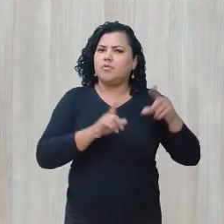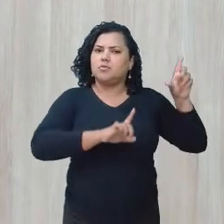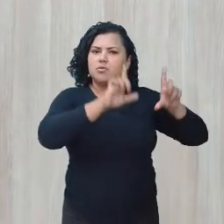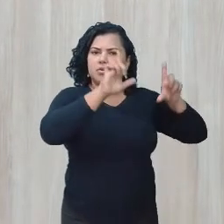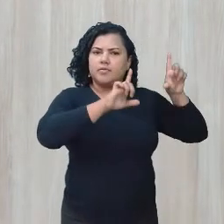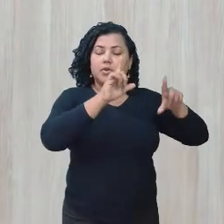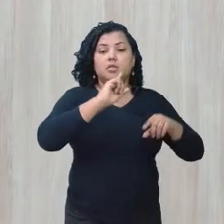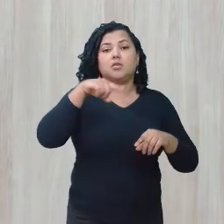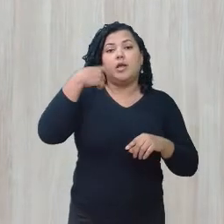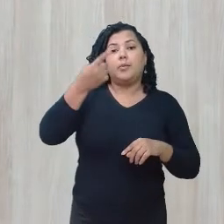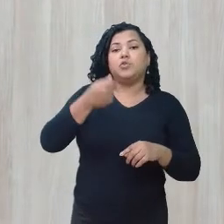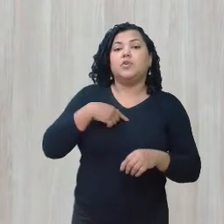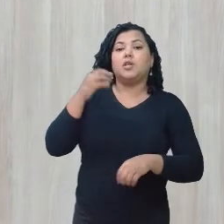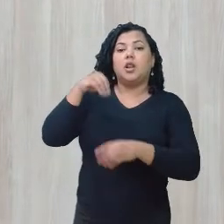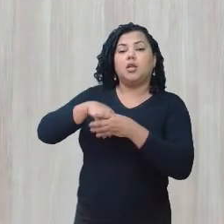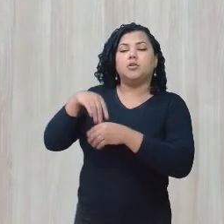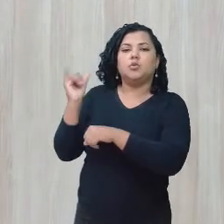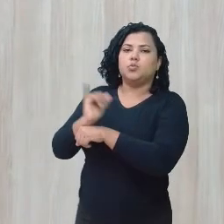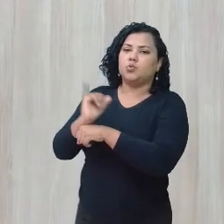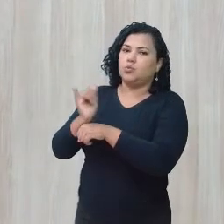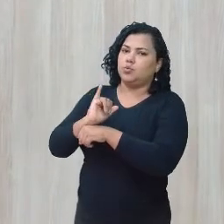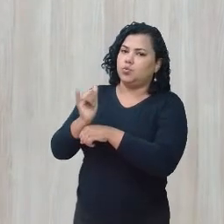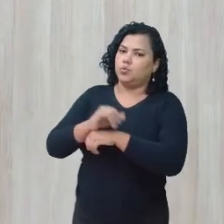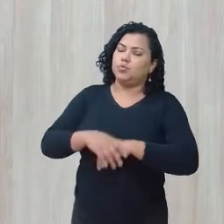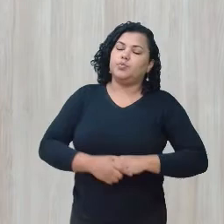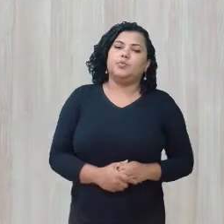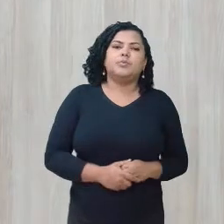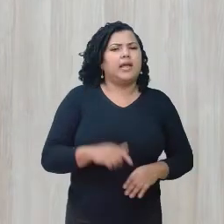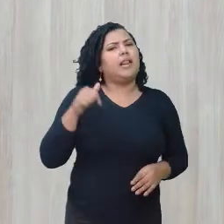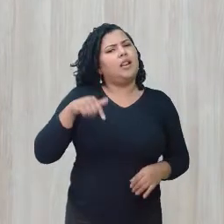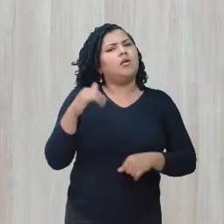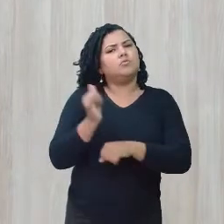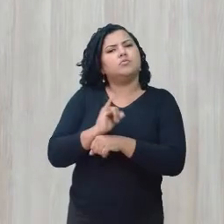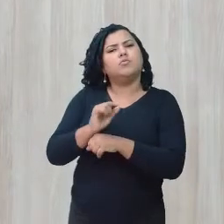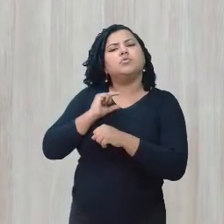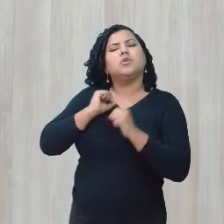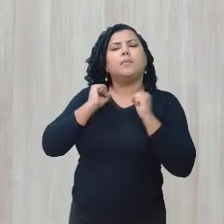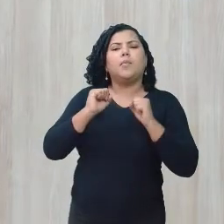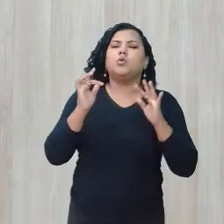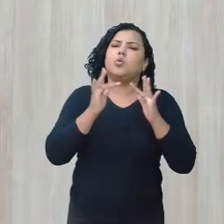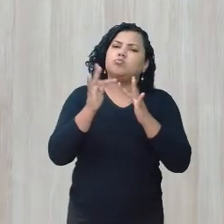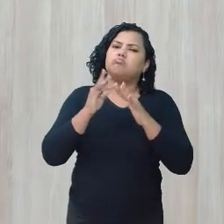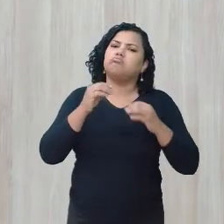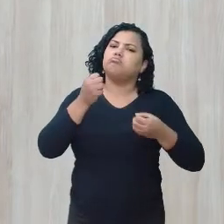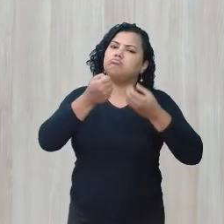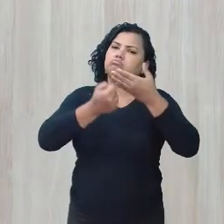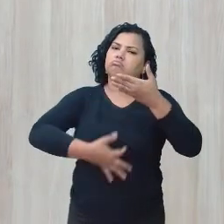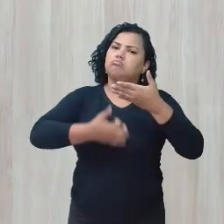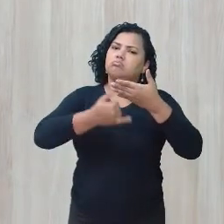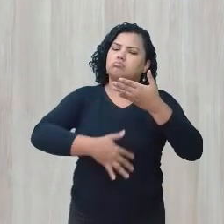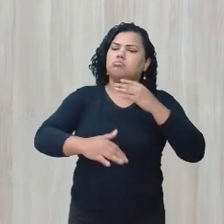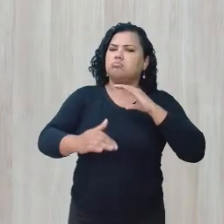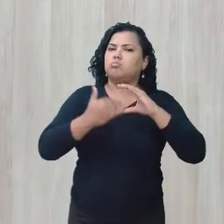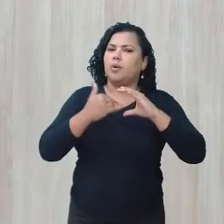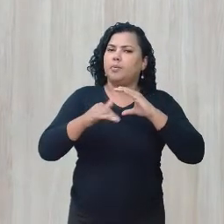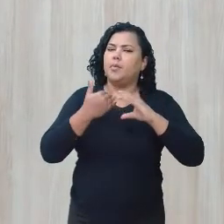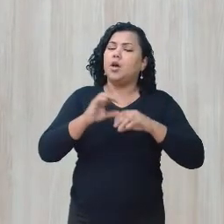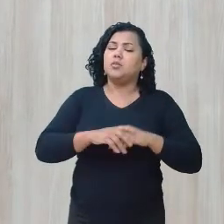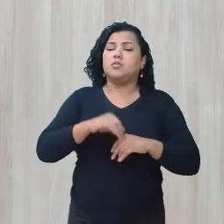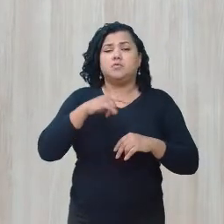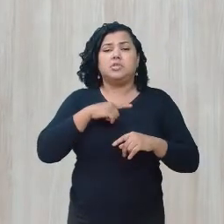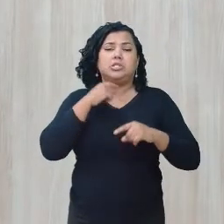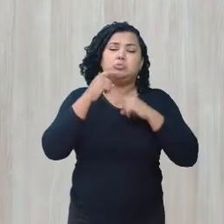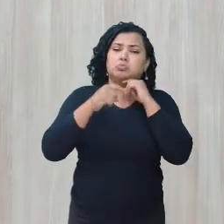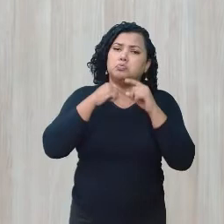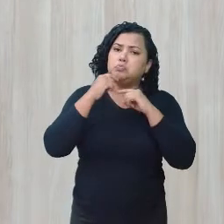em breve ela estará no nosso canal no YouTube, e por lá você mantém o contato conosco, escreve lá nos comentários, alguma dúvida que